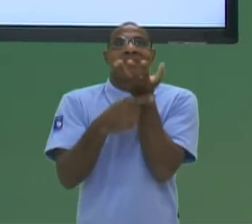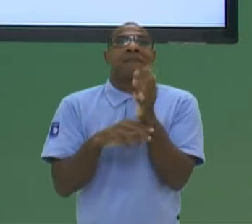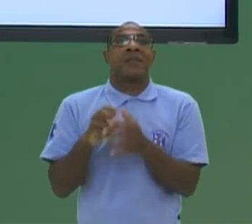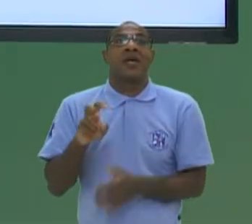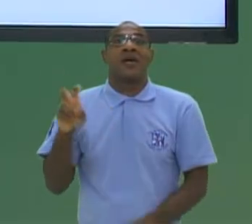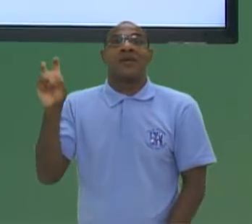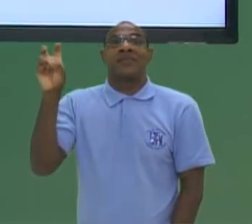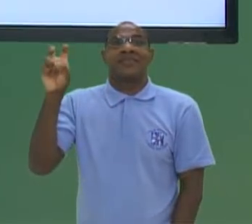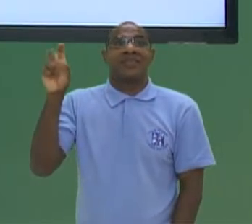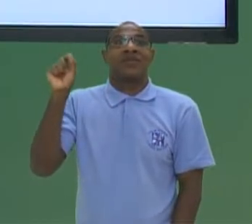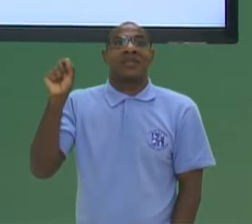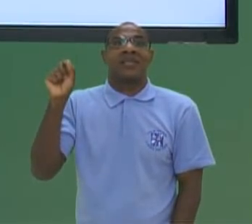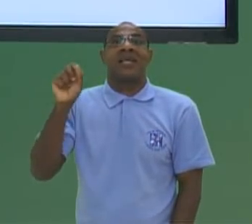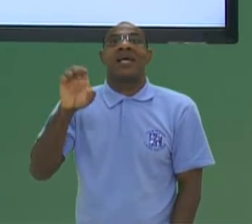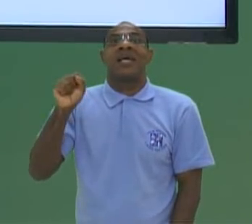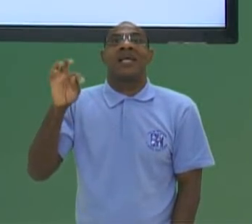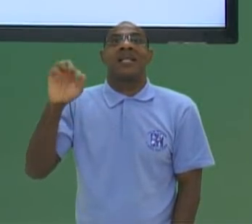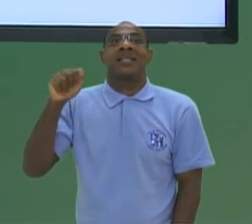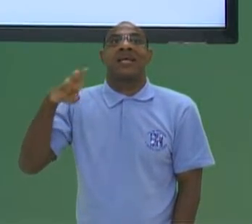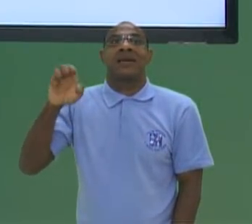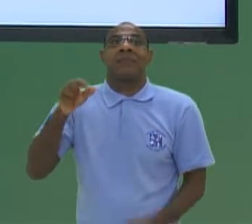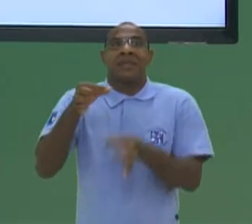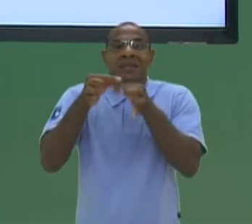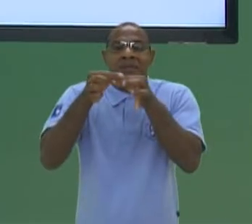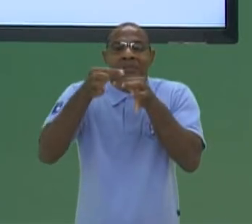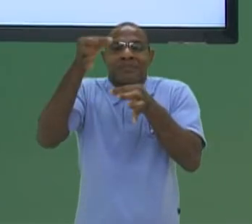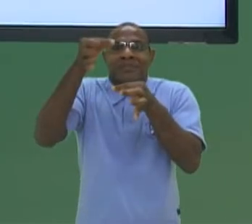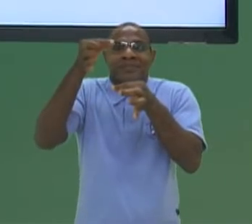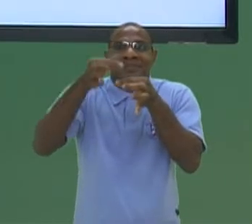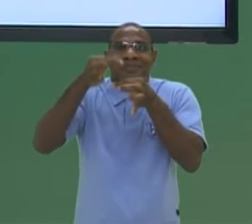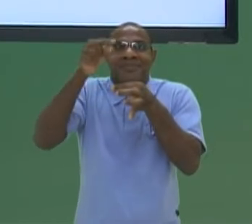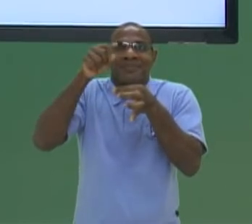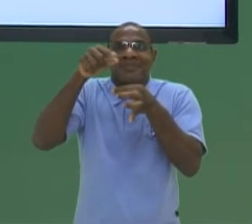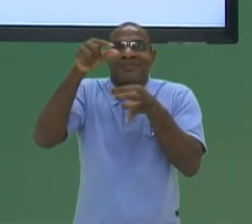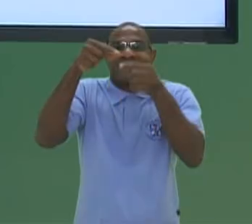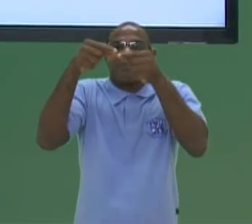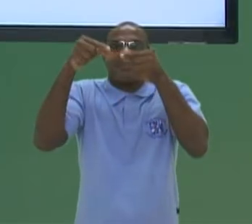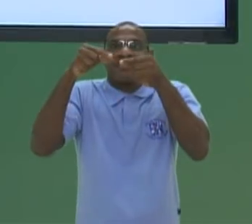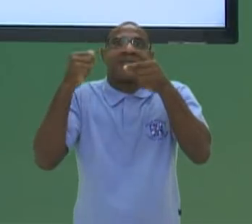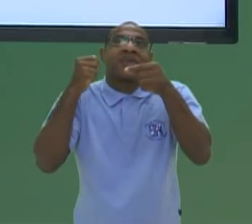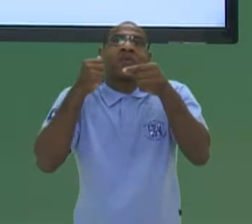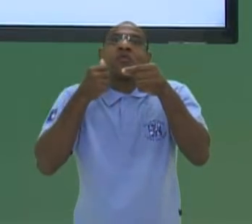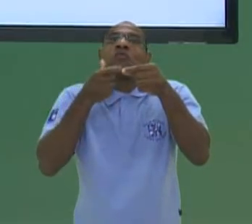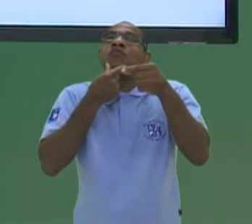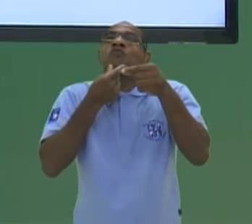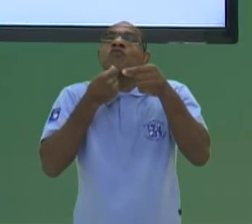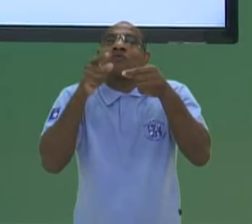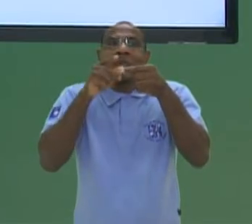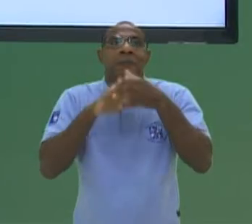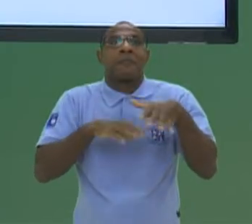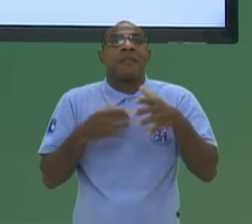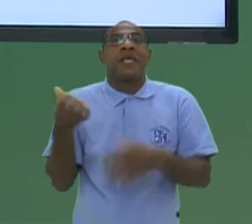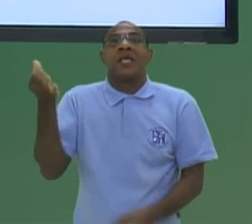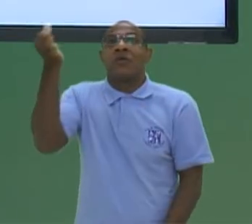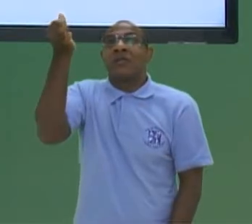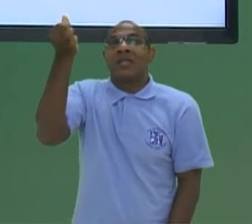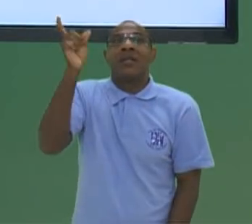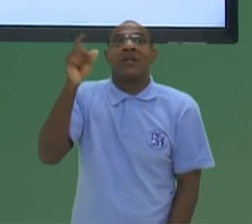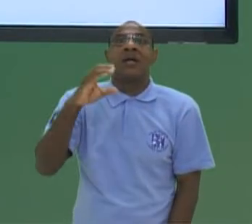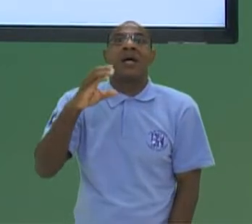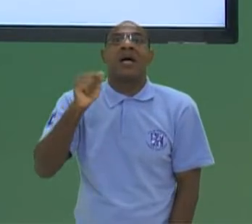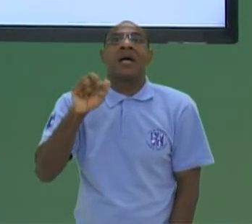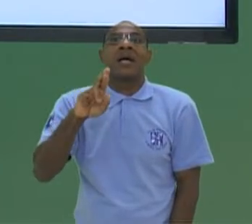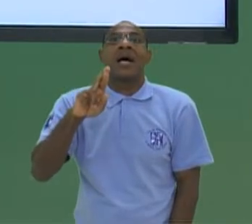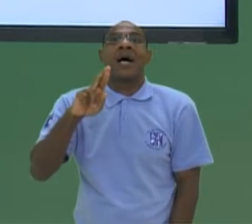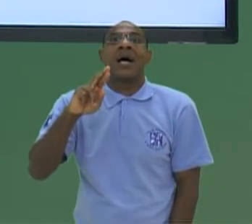os estames, que são as estruturas masculinas. E o número 6 é o carpelo, aquela